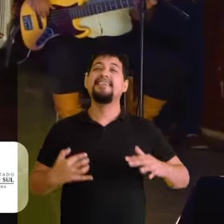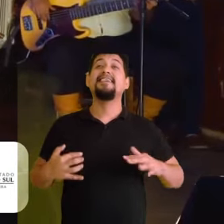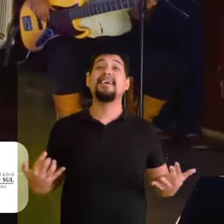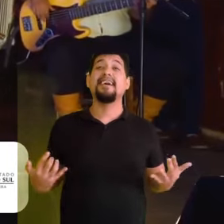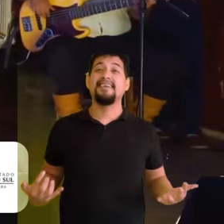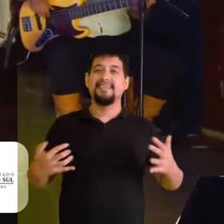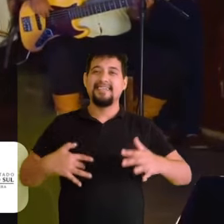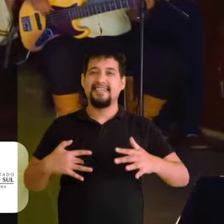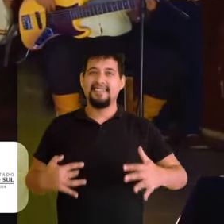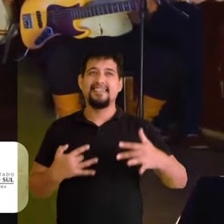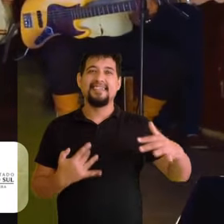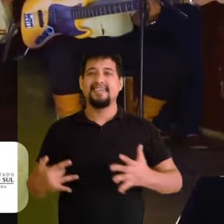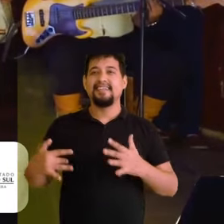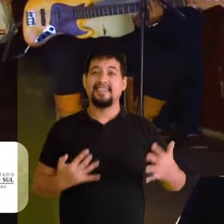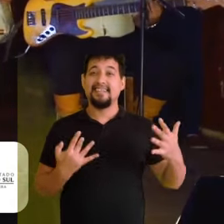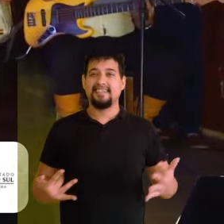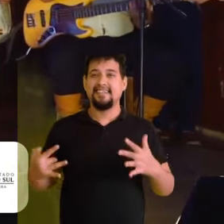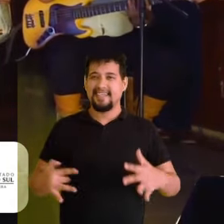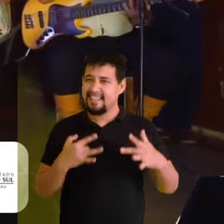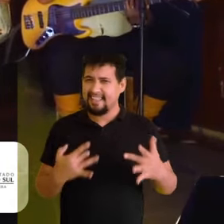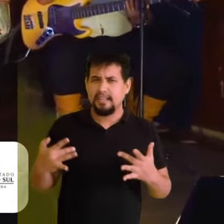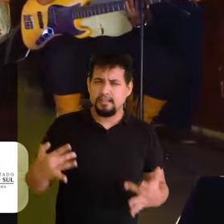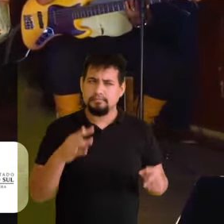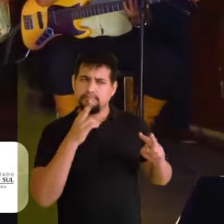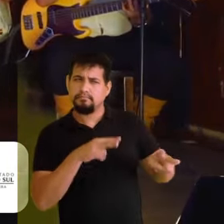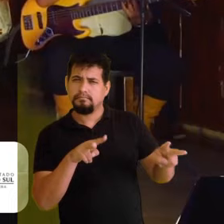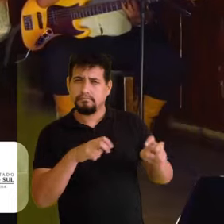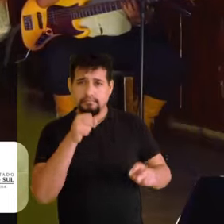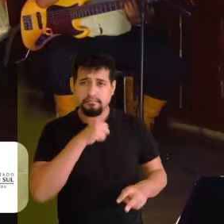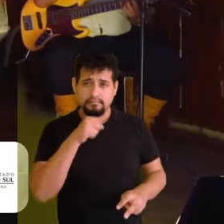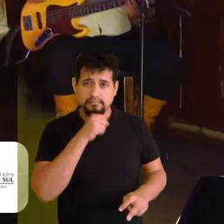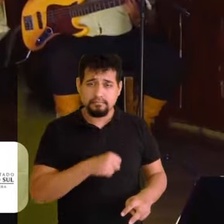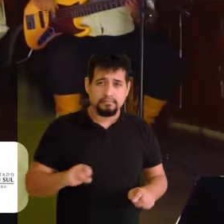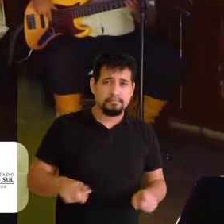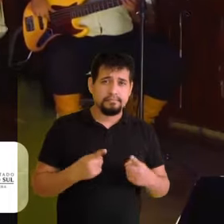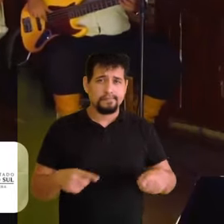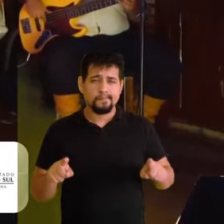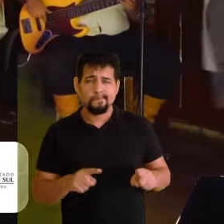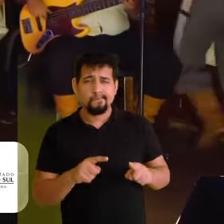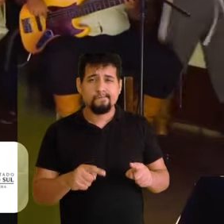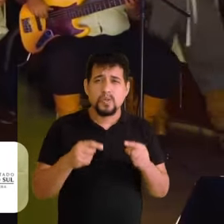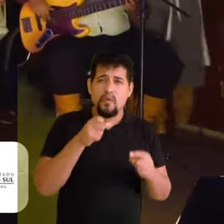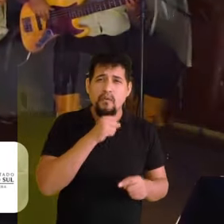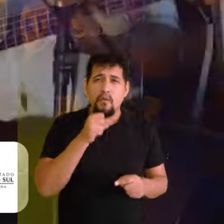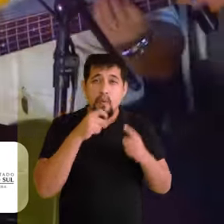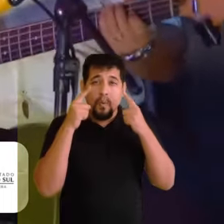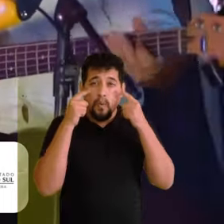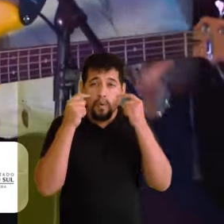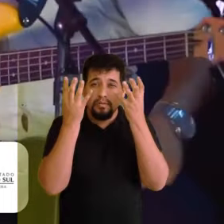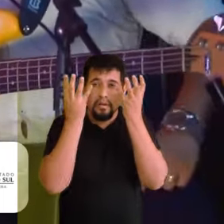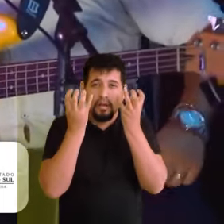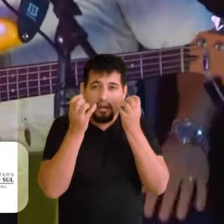Os olhos cansados do velho tropeiro, o rosto enrugado que a vida lhe fez, as mãos calejadas